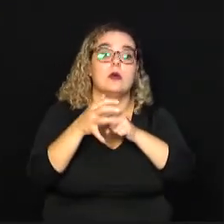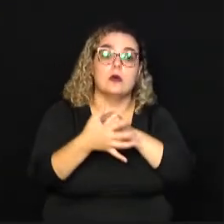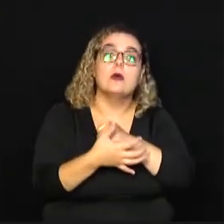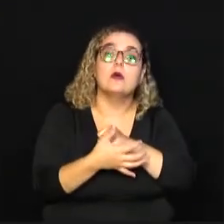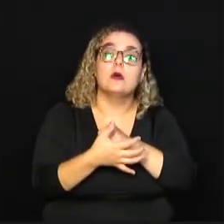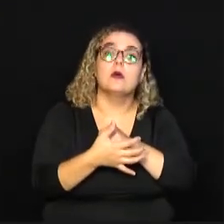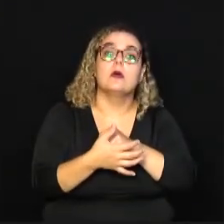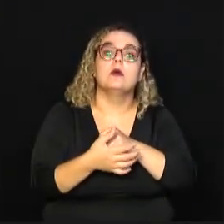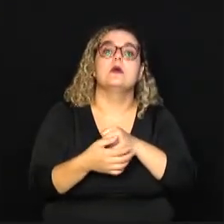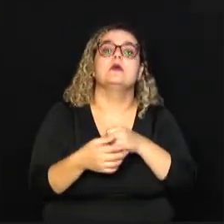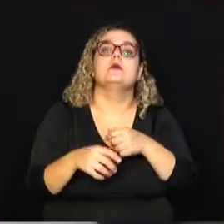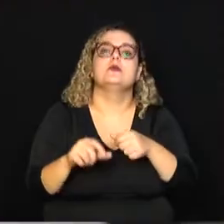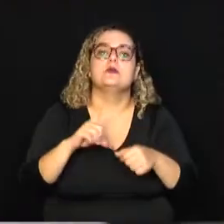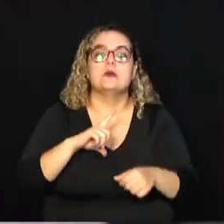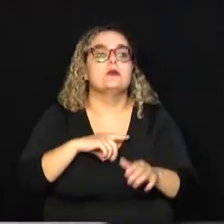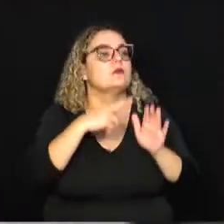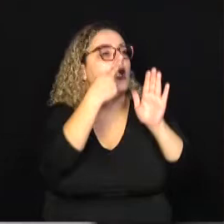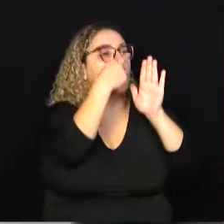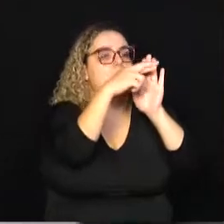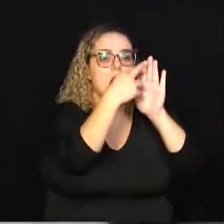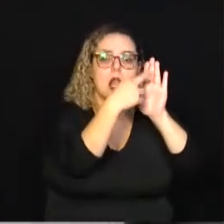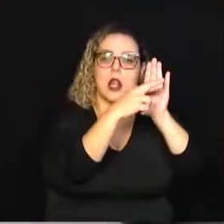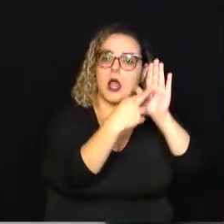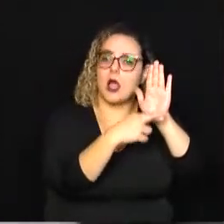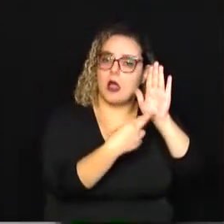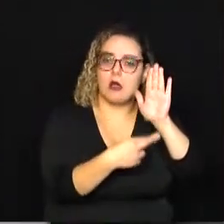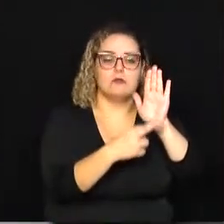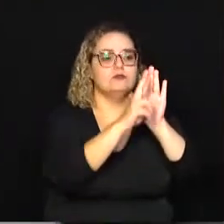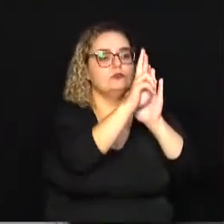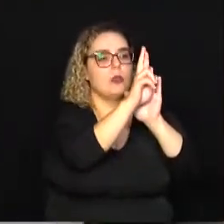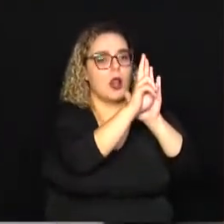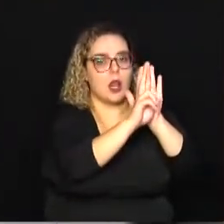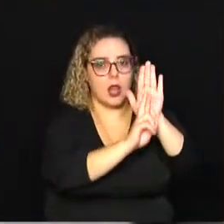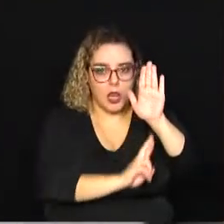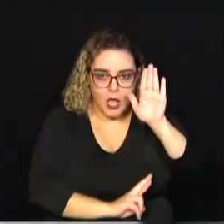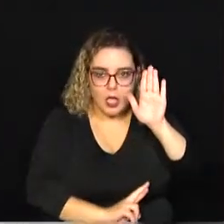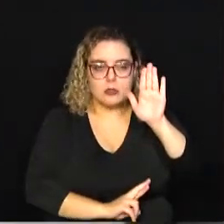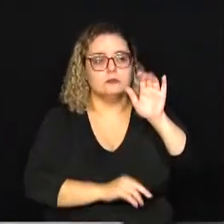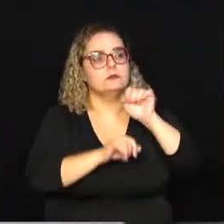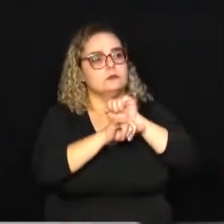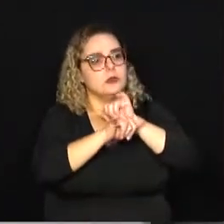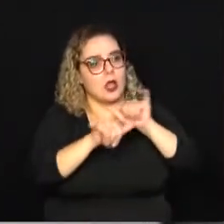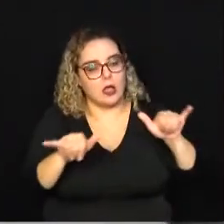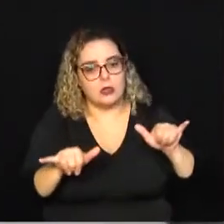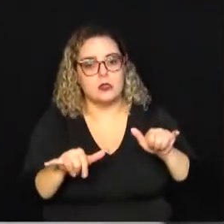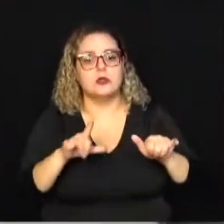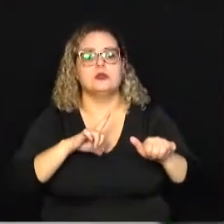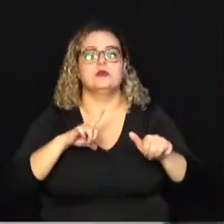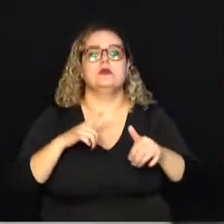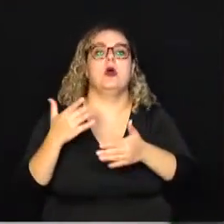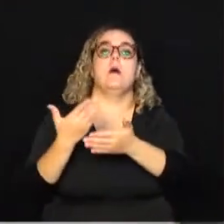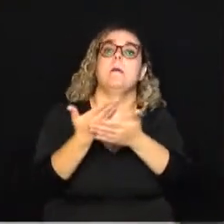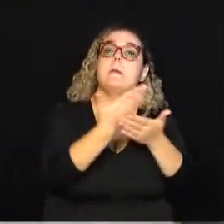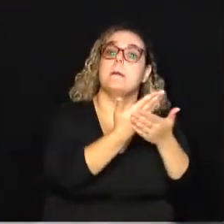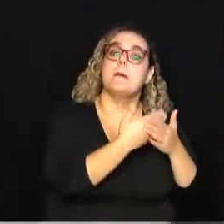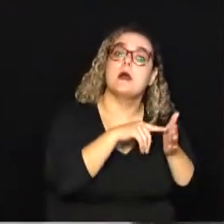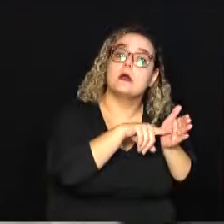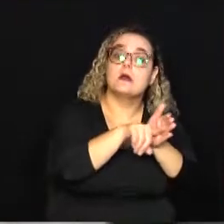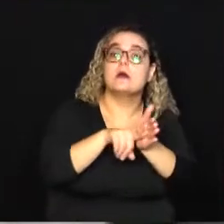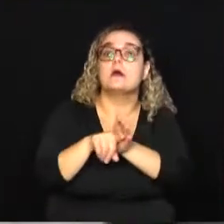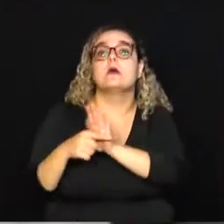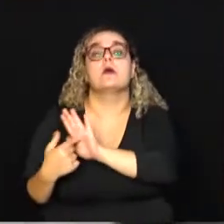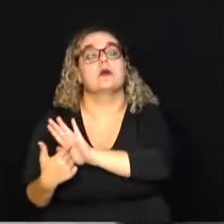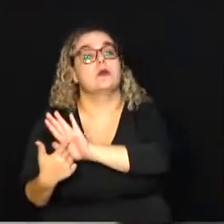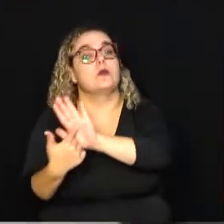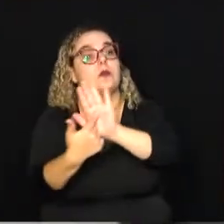foi relatado de diversas formas. Agora já tem exames laboratoriais, aí, exames de pesquisas estão sendo feitas que demonstram essa capacidade